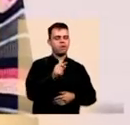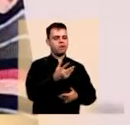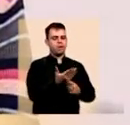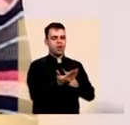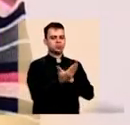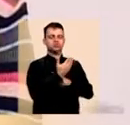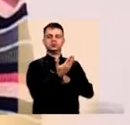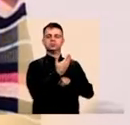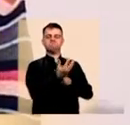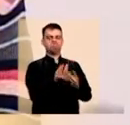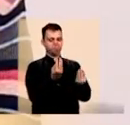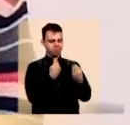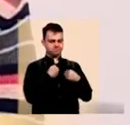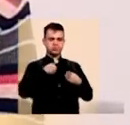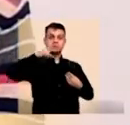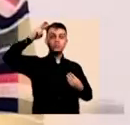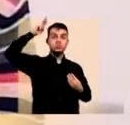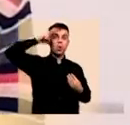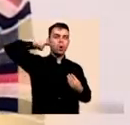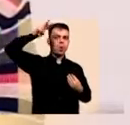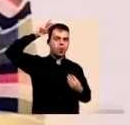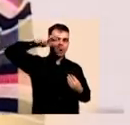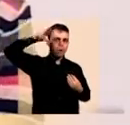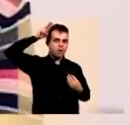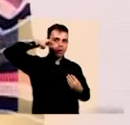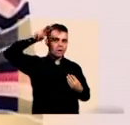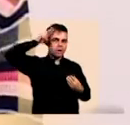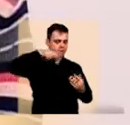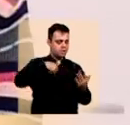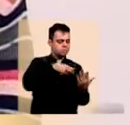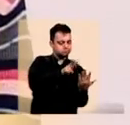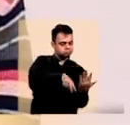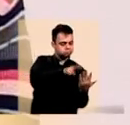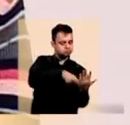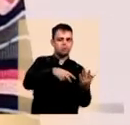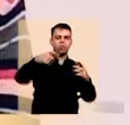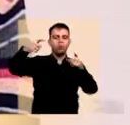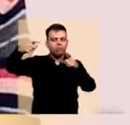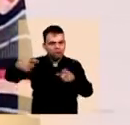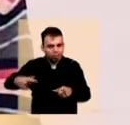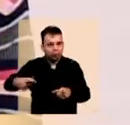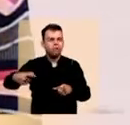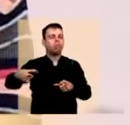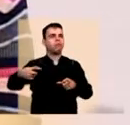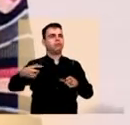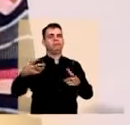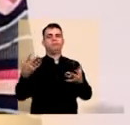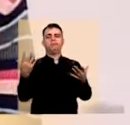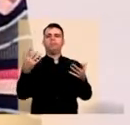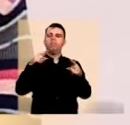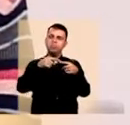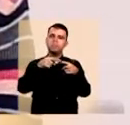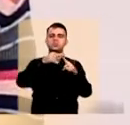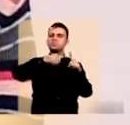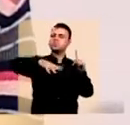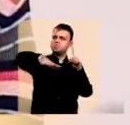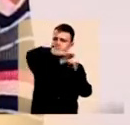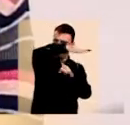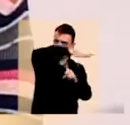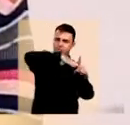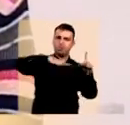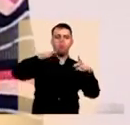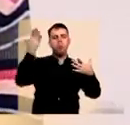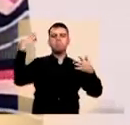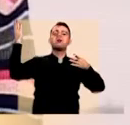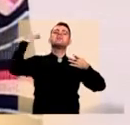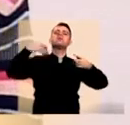que trazem assim, uma história, né, determinado lugar, que seja social, que